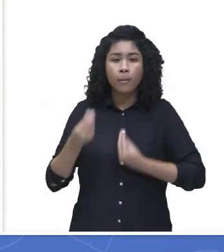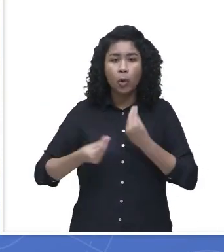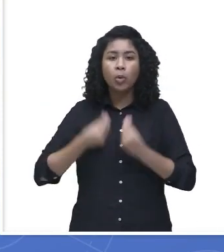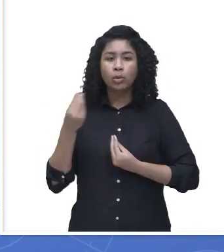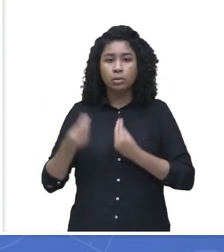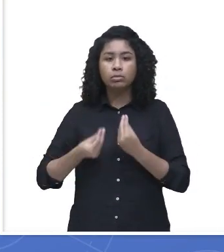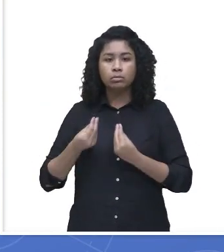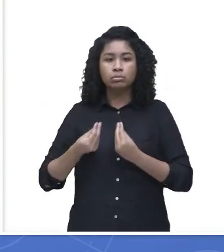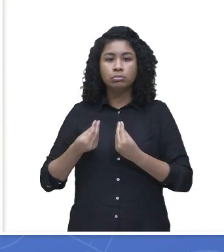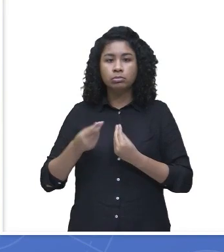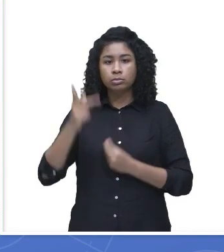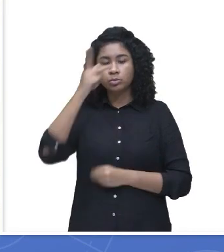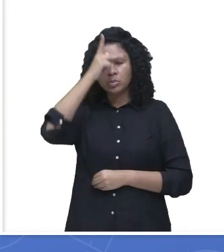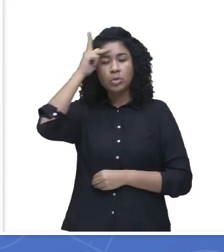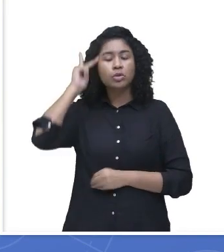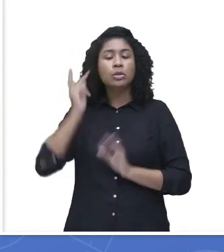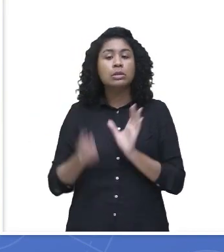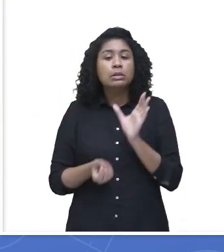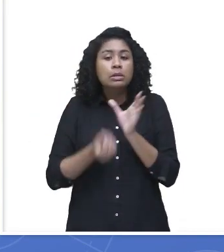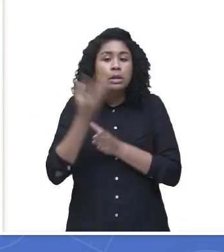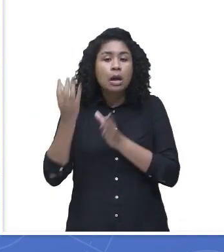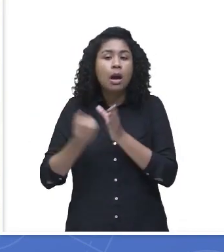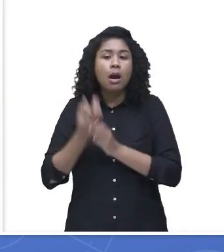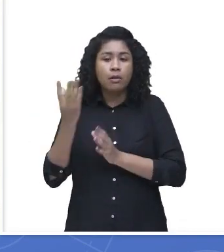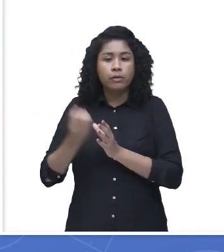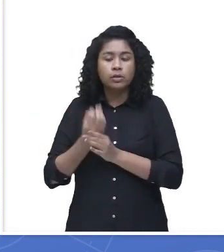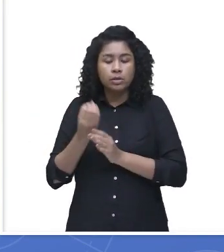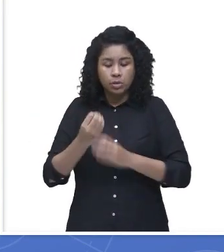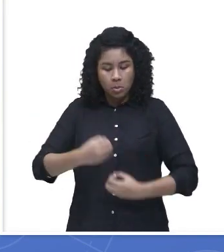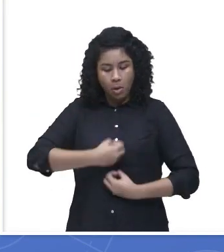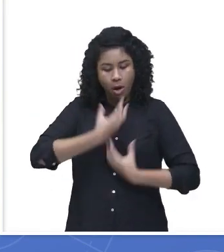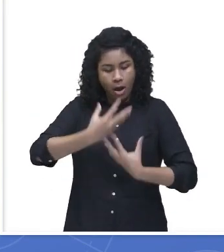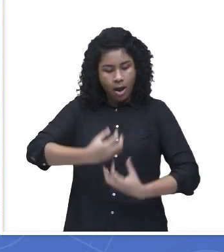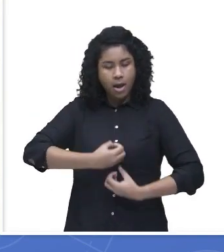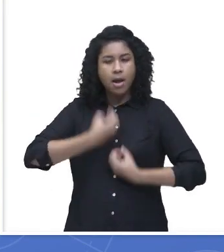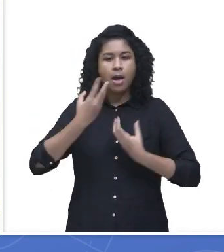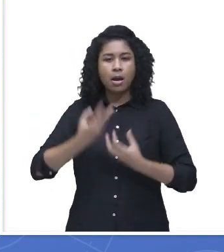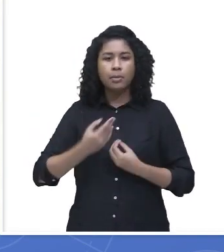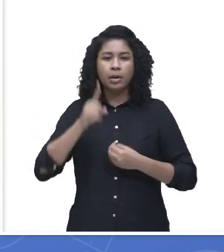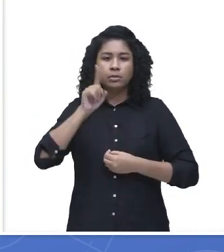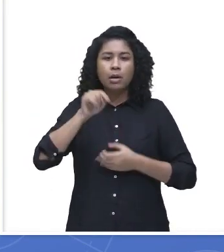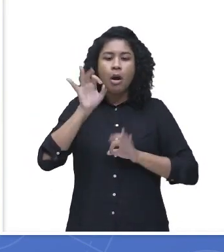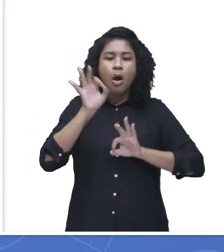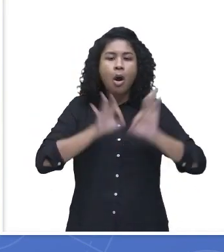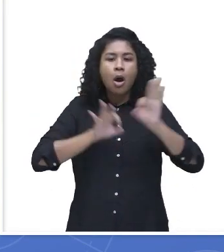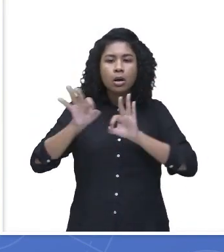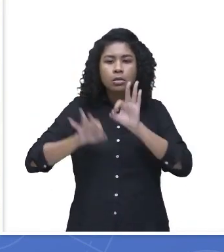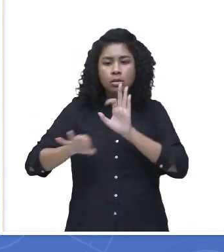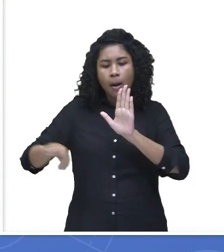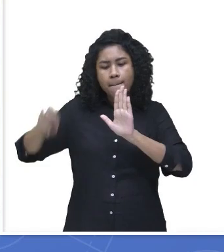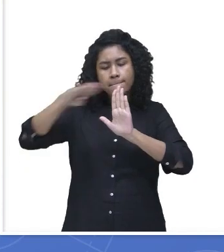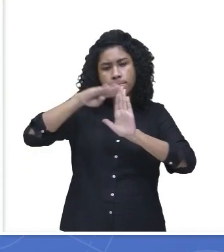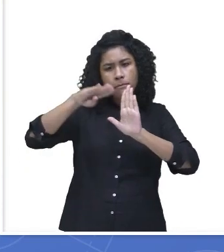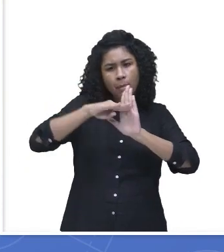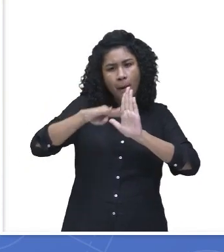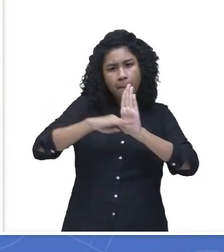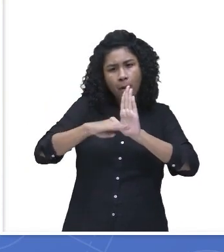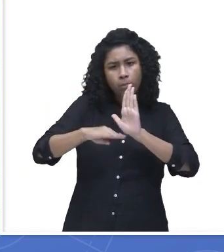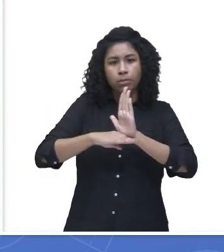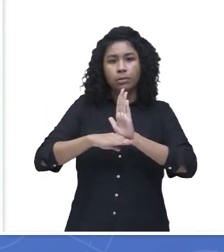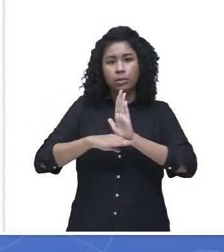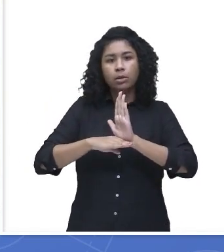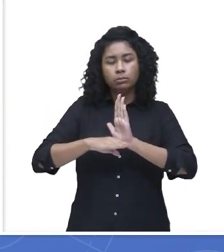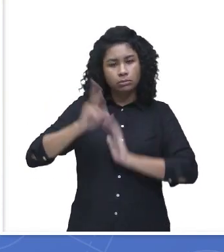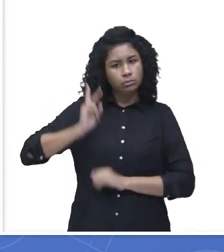simbolistas produziam seus poemas, né? Esse apego à forma, a uma maneira fixa de fazer poema.